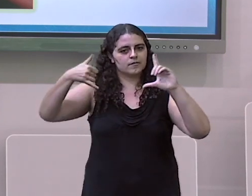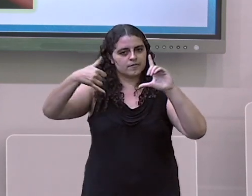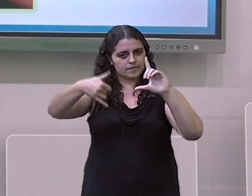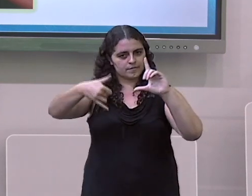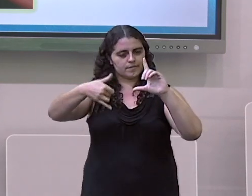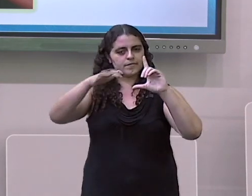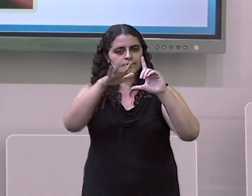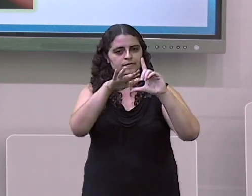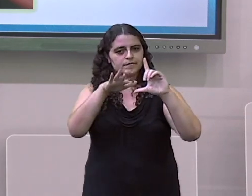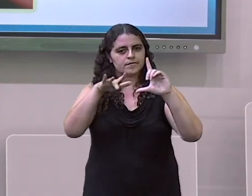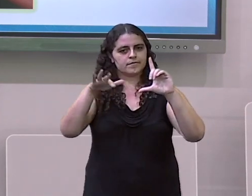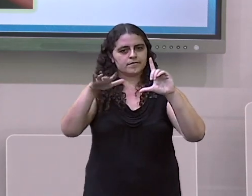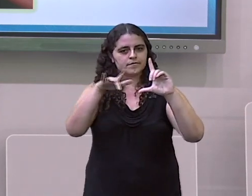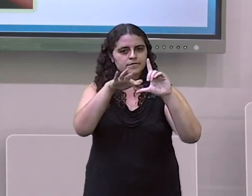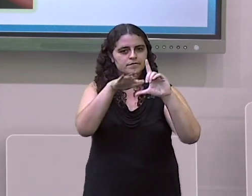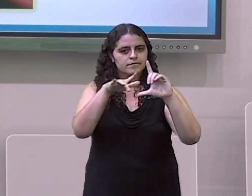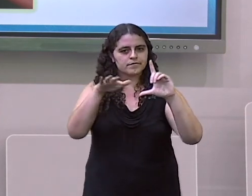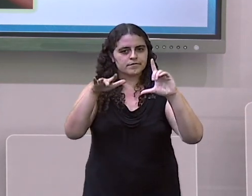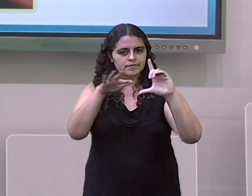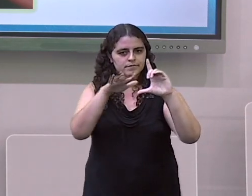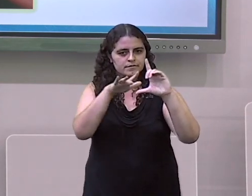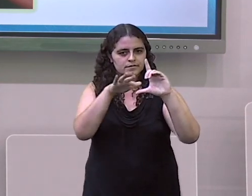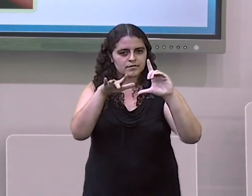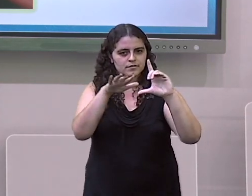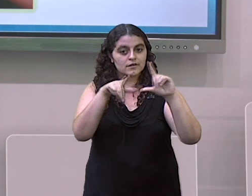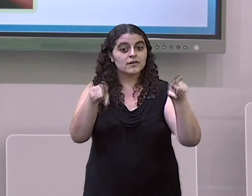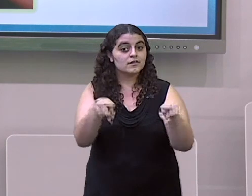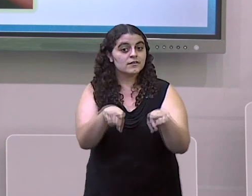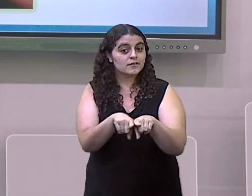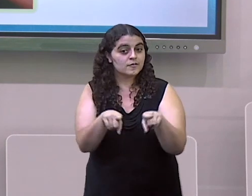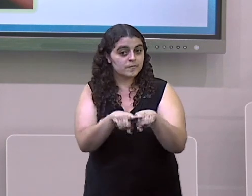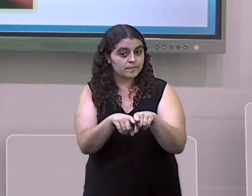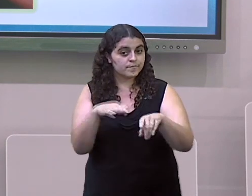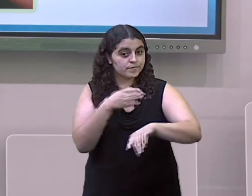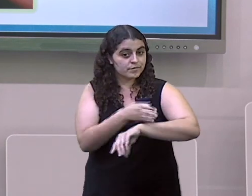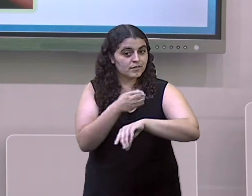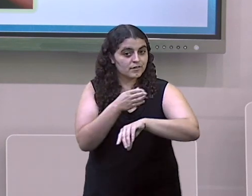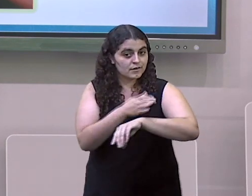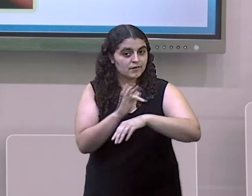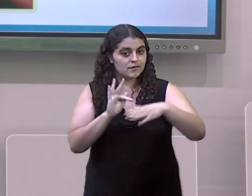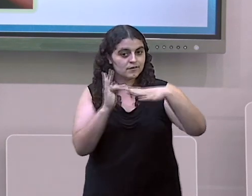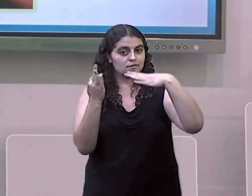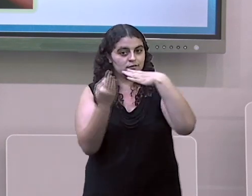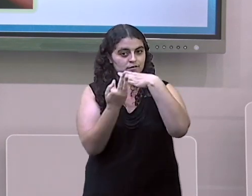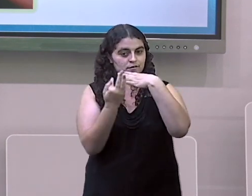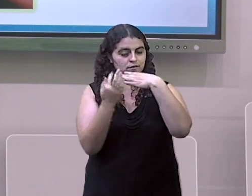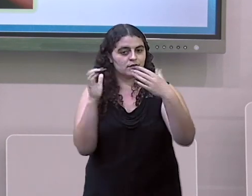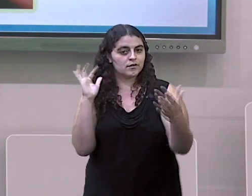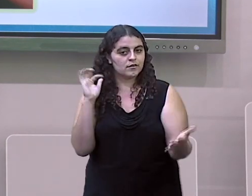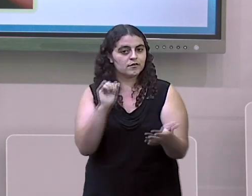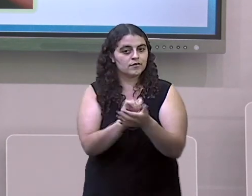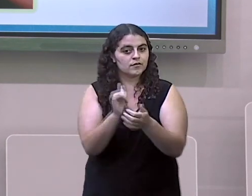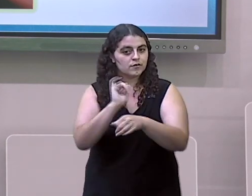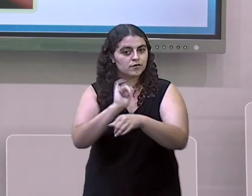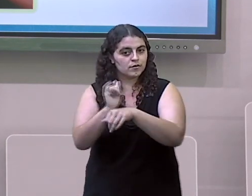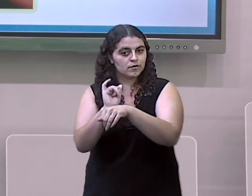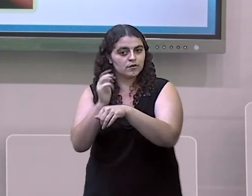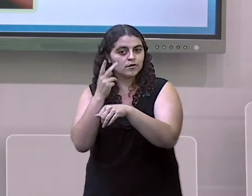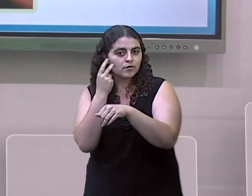seu celular na imagem que aparece no canto da tela. Acesse nossas redes sociais e se inscreva em nosso